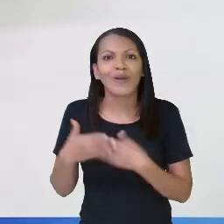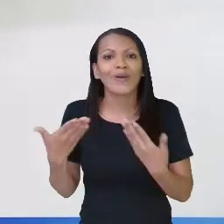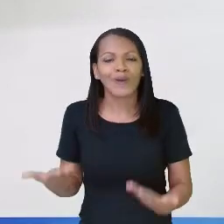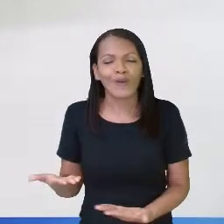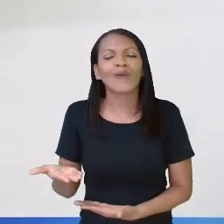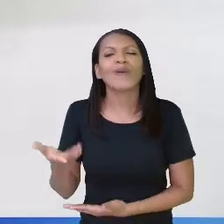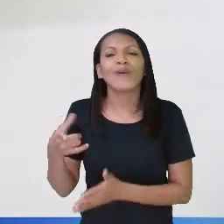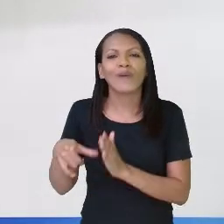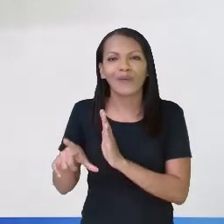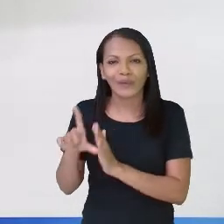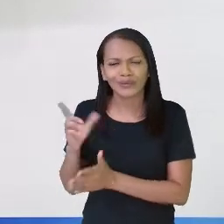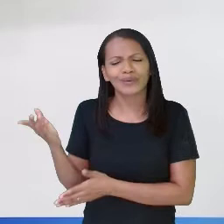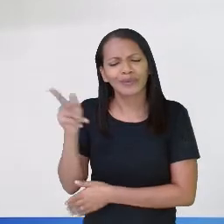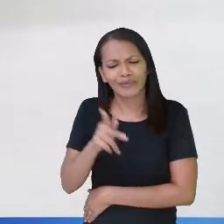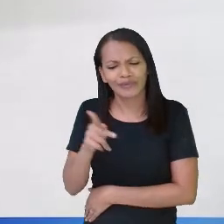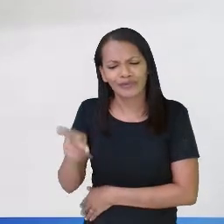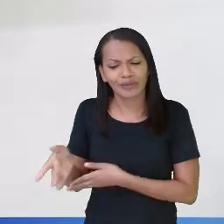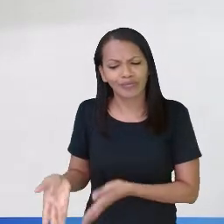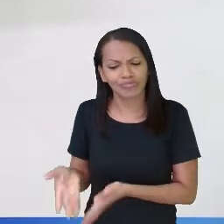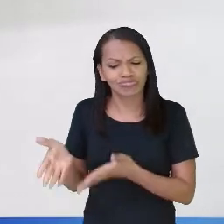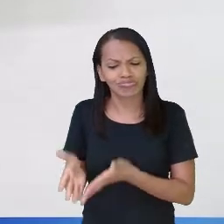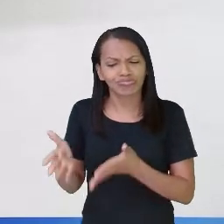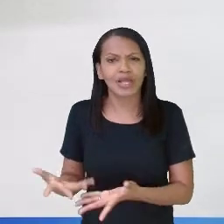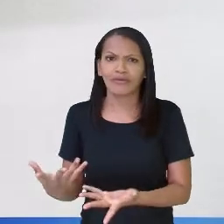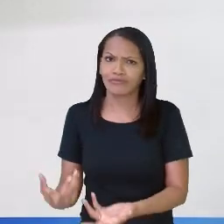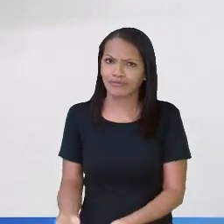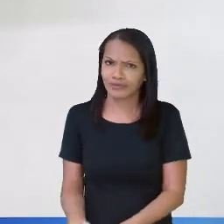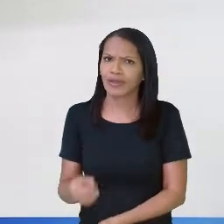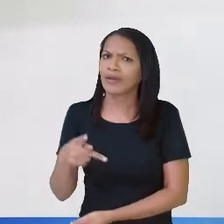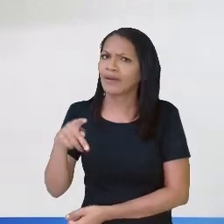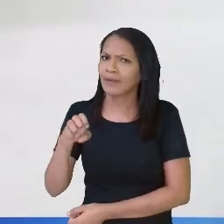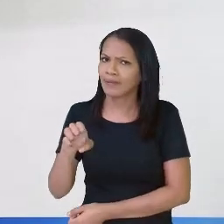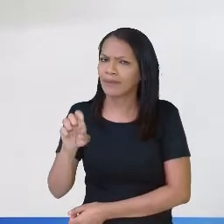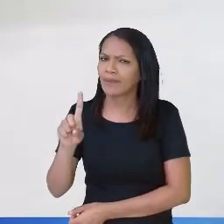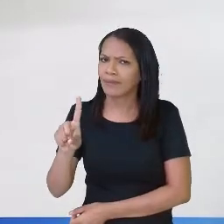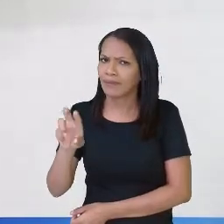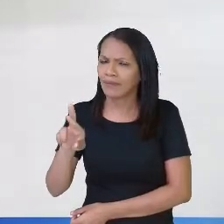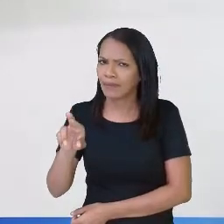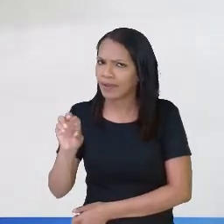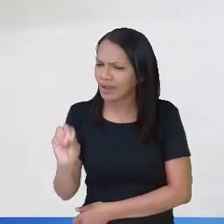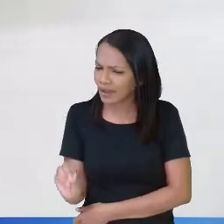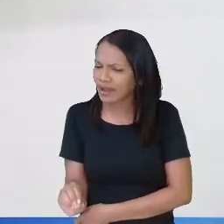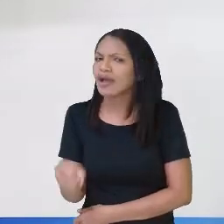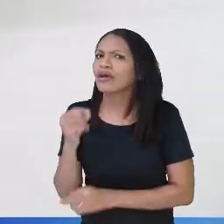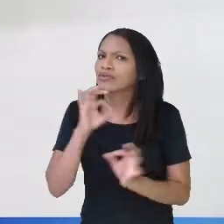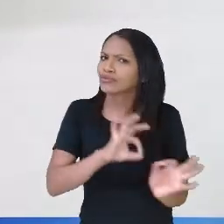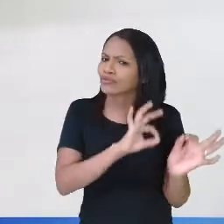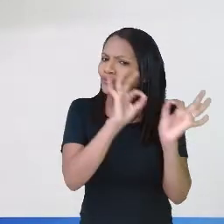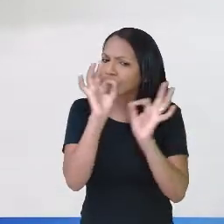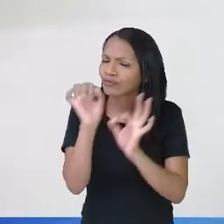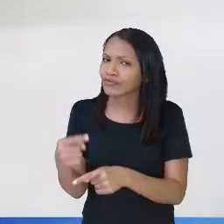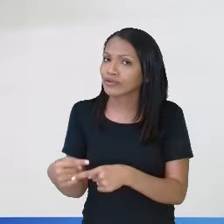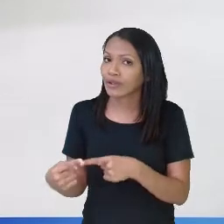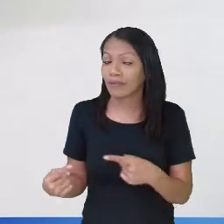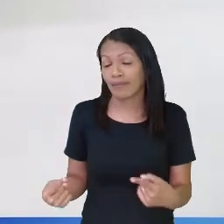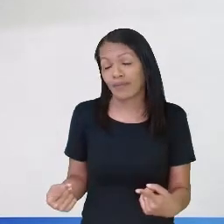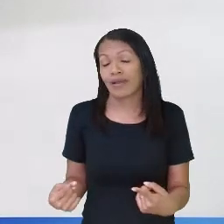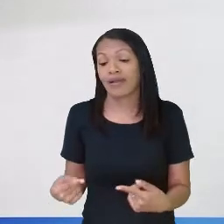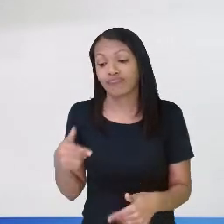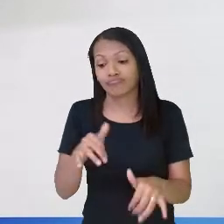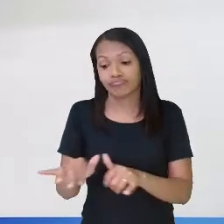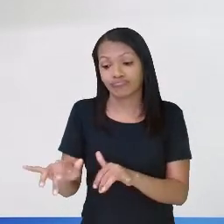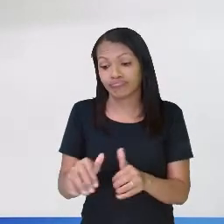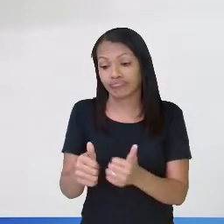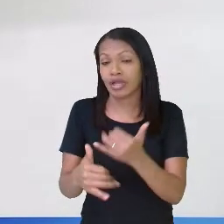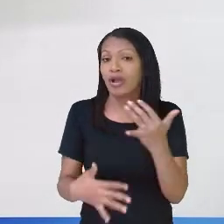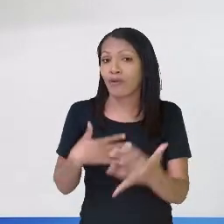daquela incentivada. É isso aí, Pedro, muito... Mas eu acho que Pedro assistia nossas aulas, só não interagia tanto, porque ele gosta mais, né, de matemática.